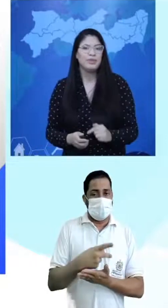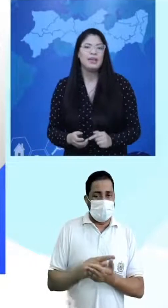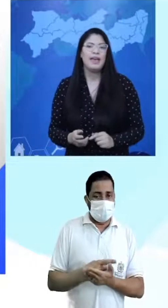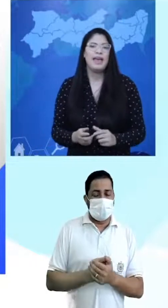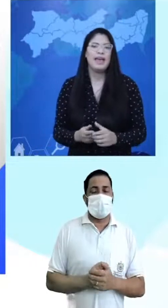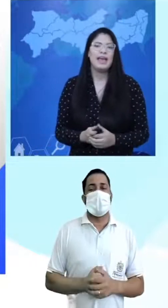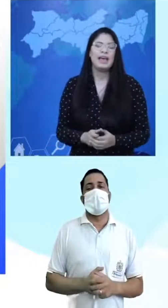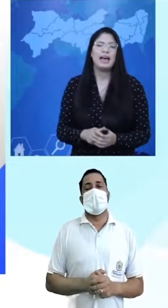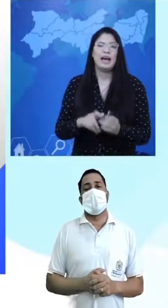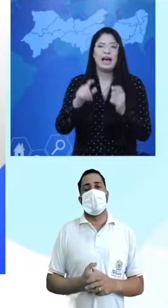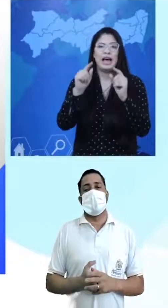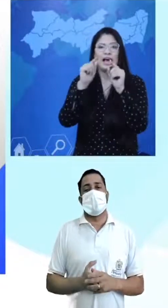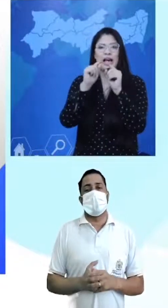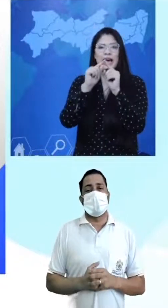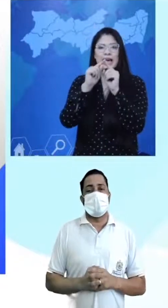seguir,